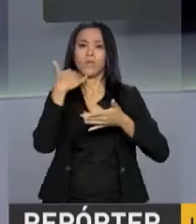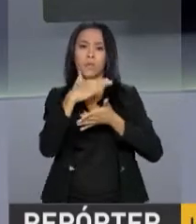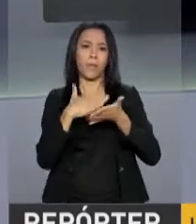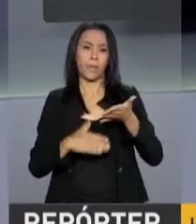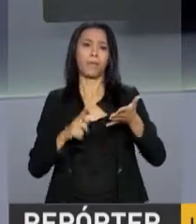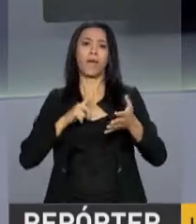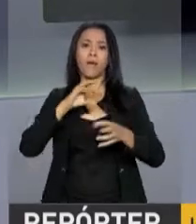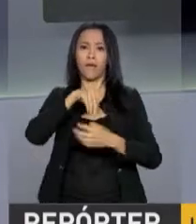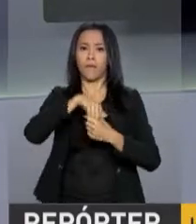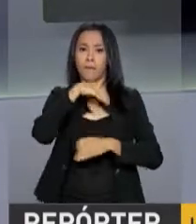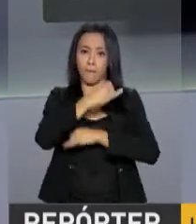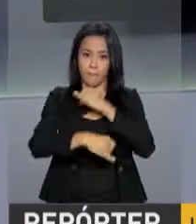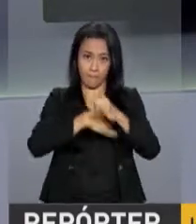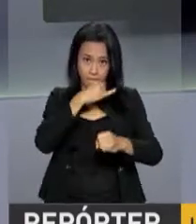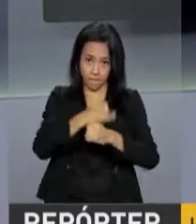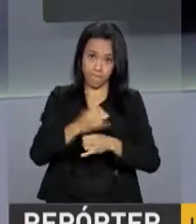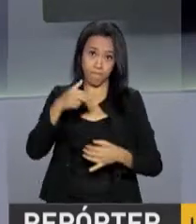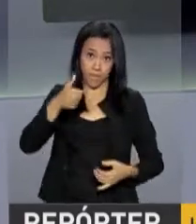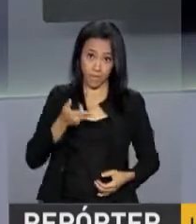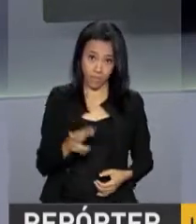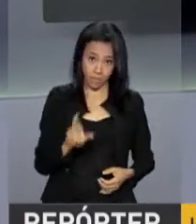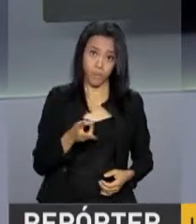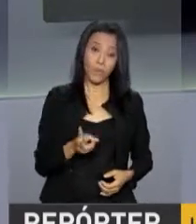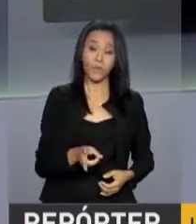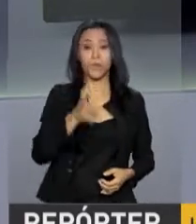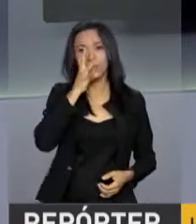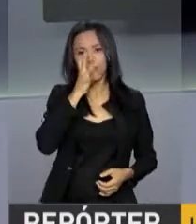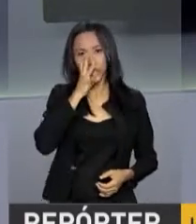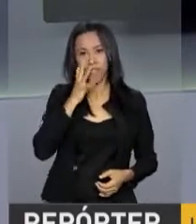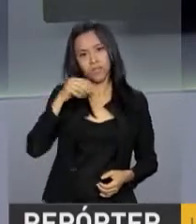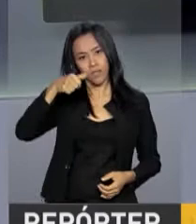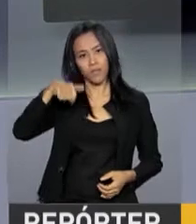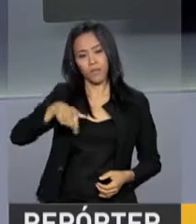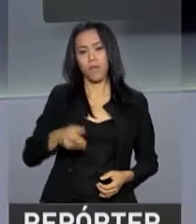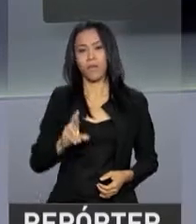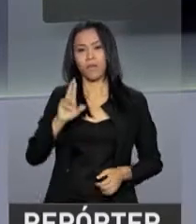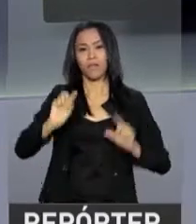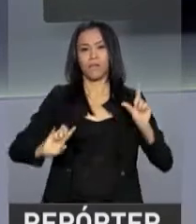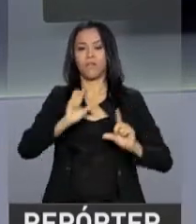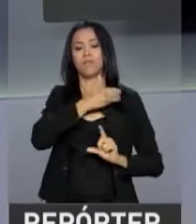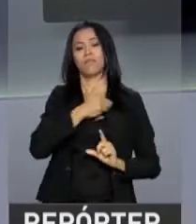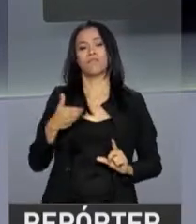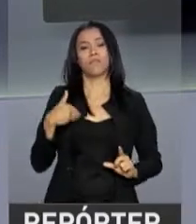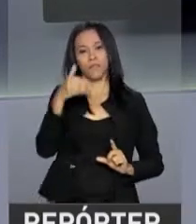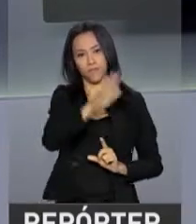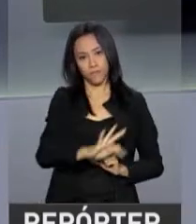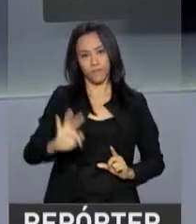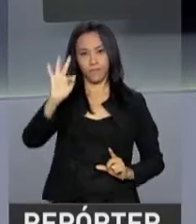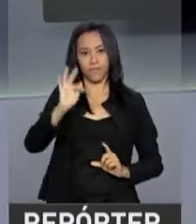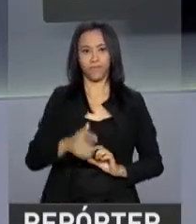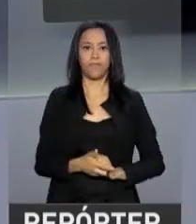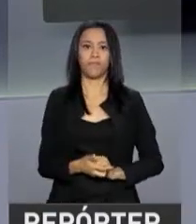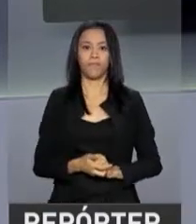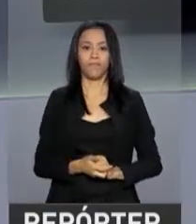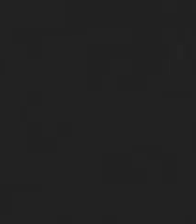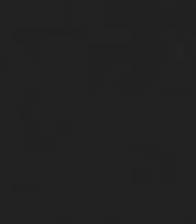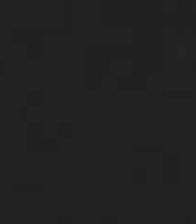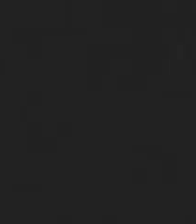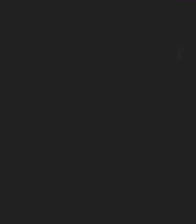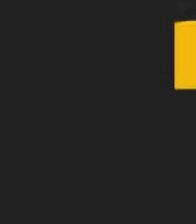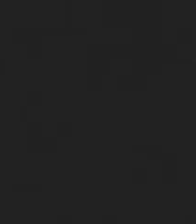programação também está na página da nbr na internet continue com a gente aqui na nbr a tv do governo federal